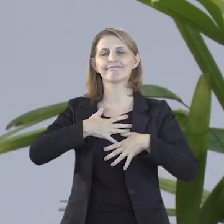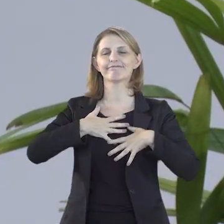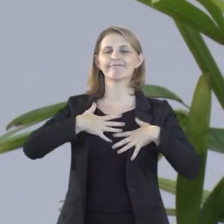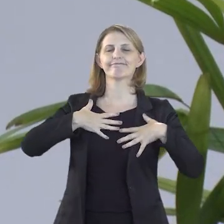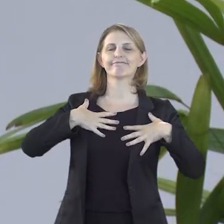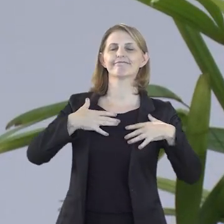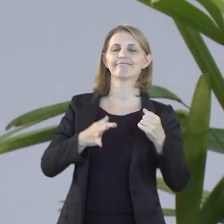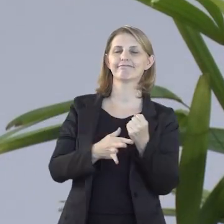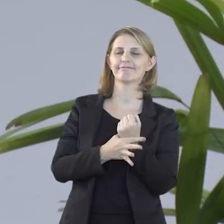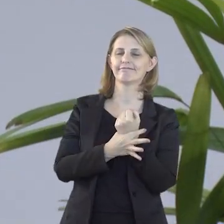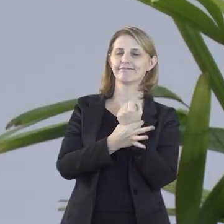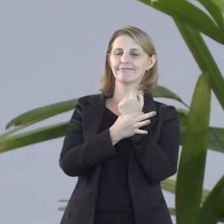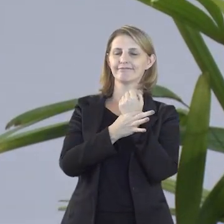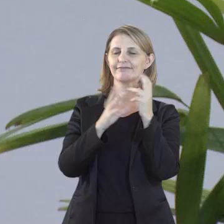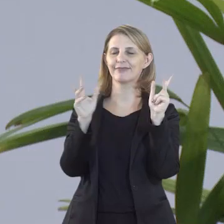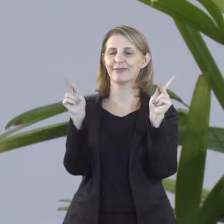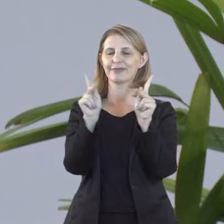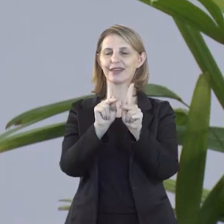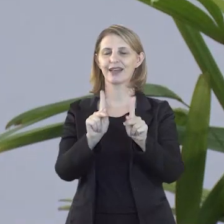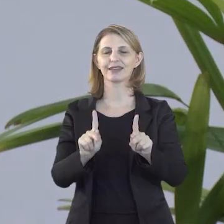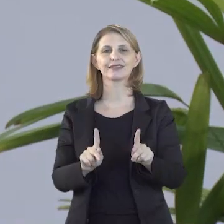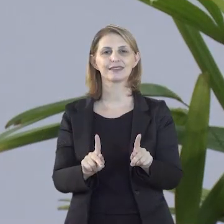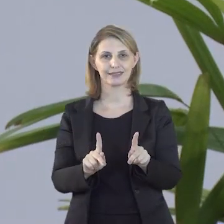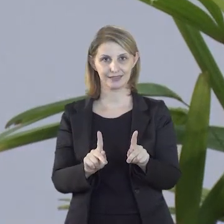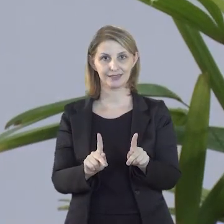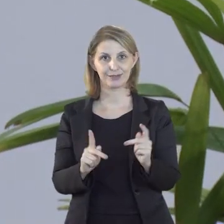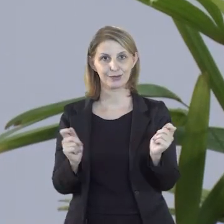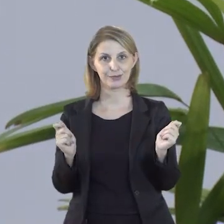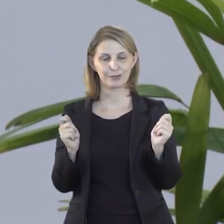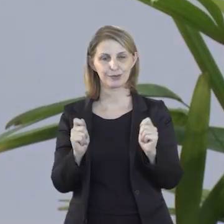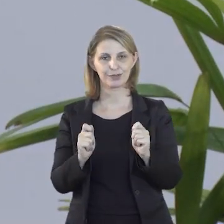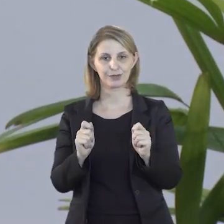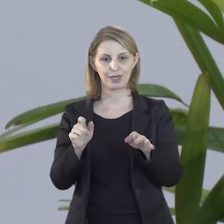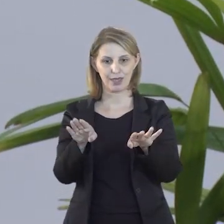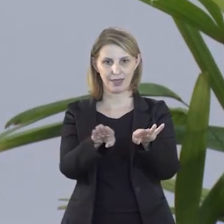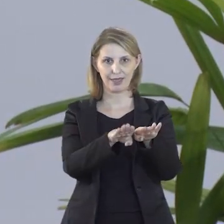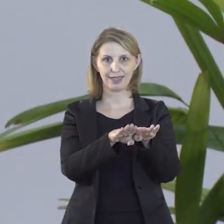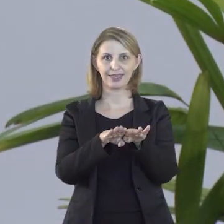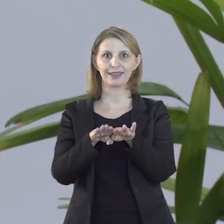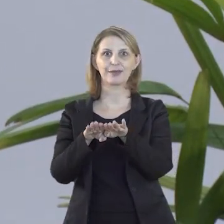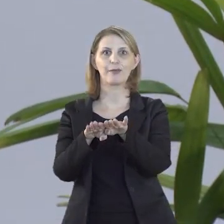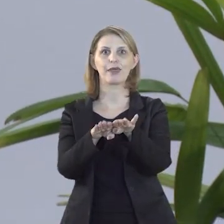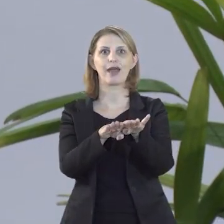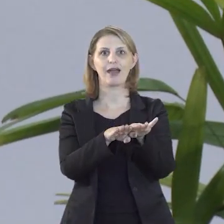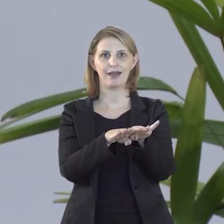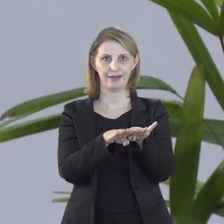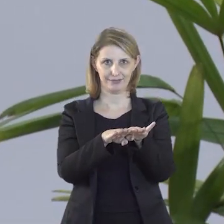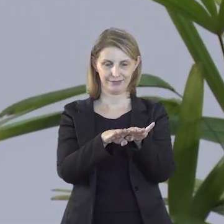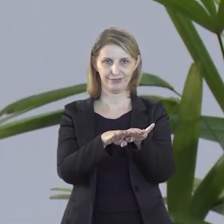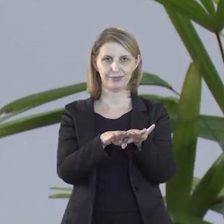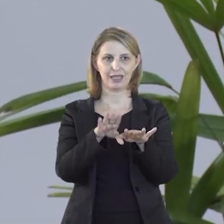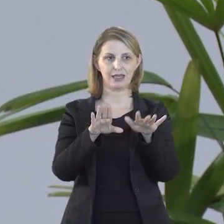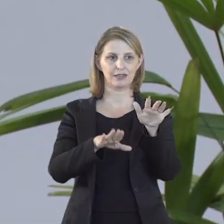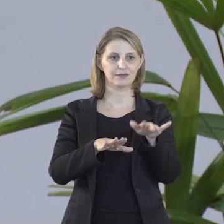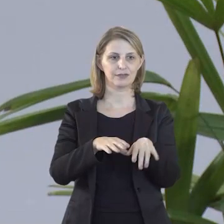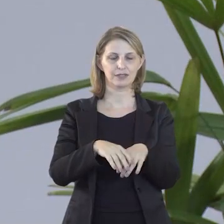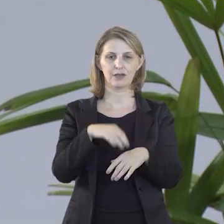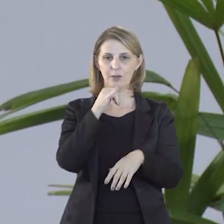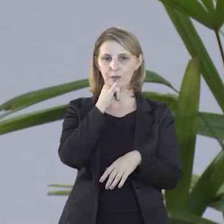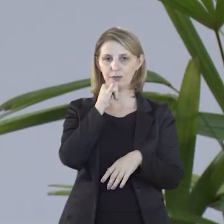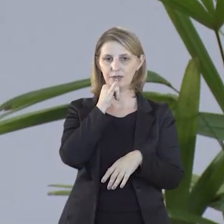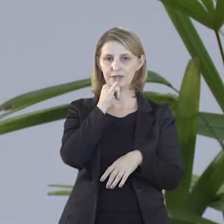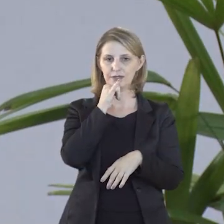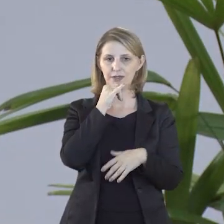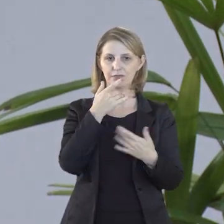dessas memórias que nos trazem bem-estar, segurança, paz, né, para poder nos